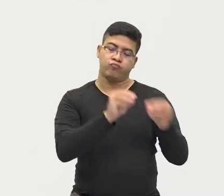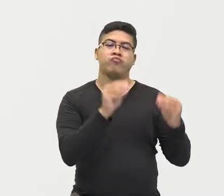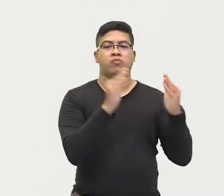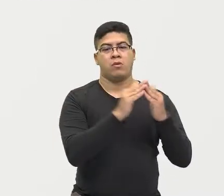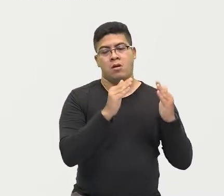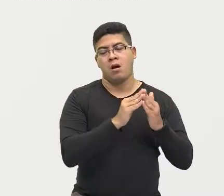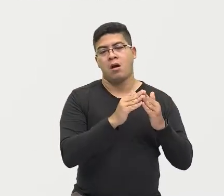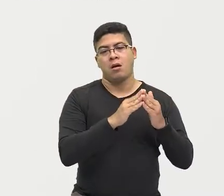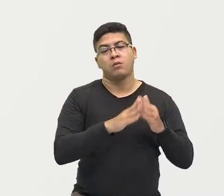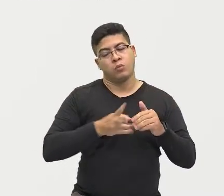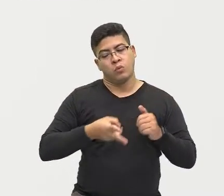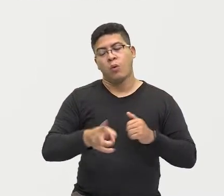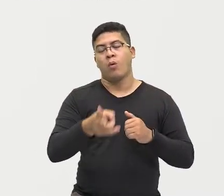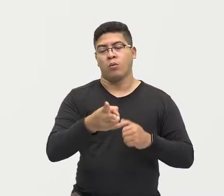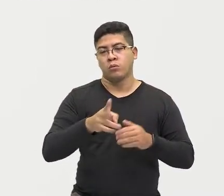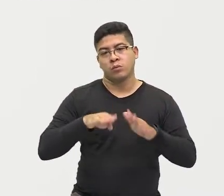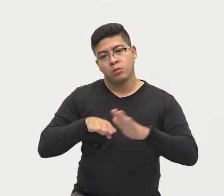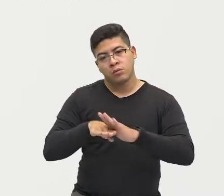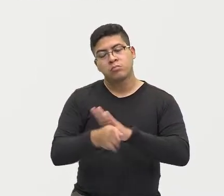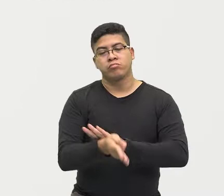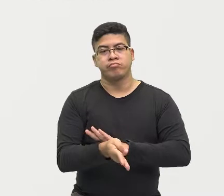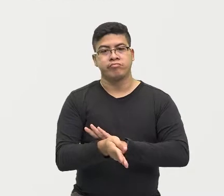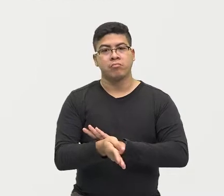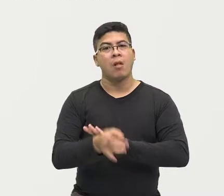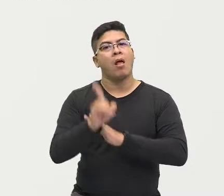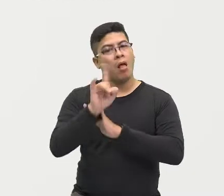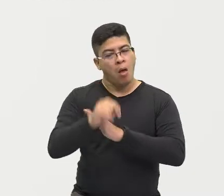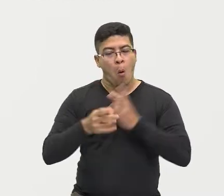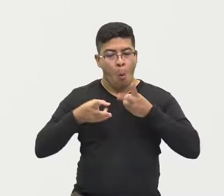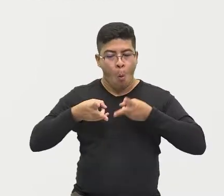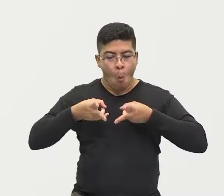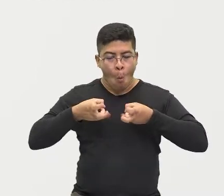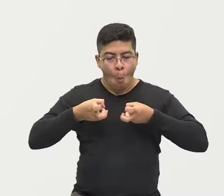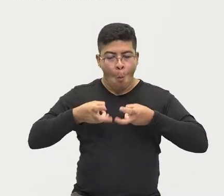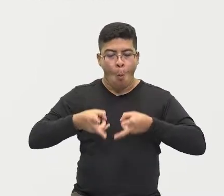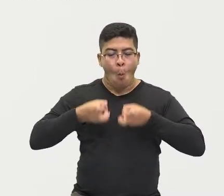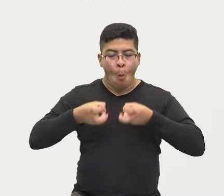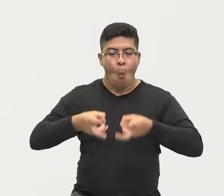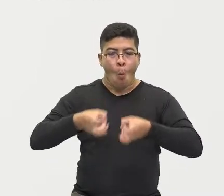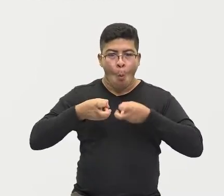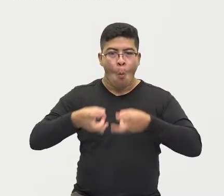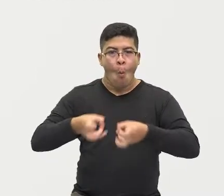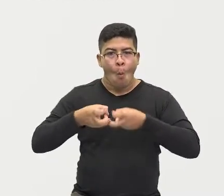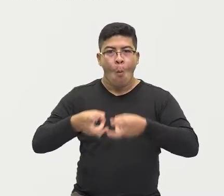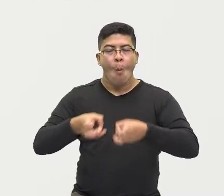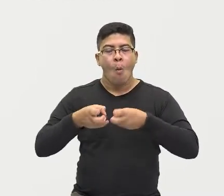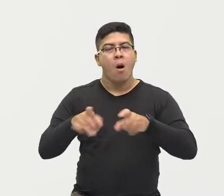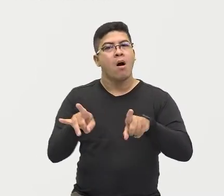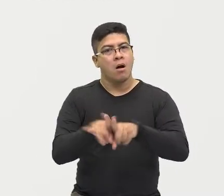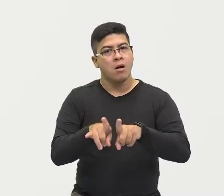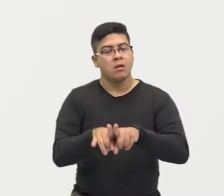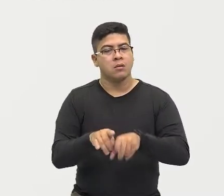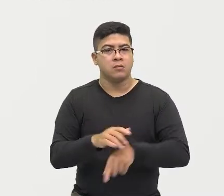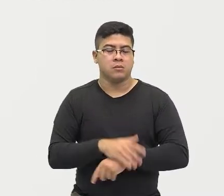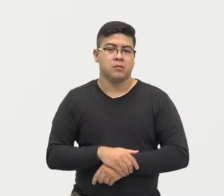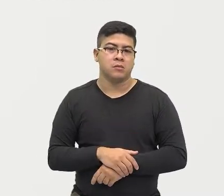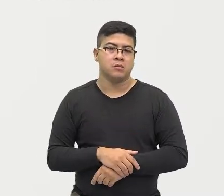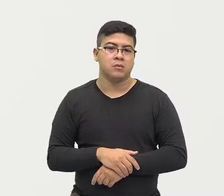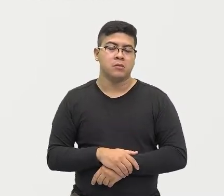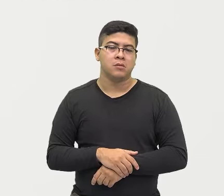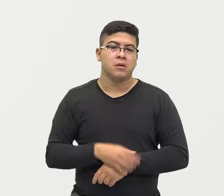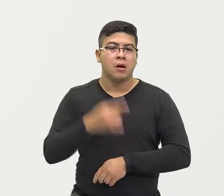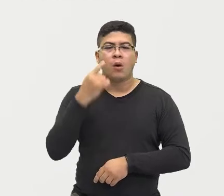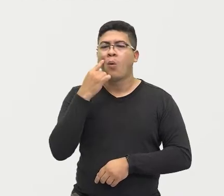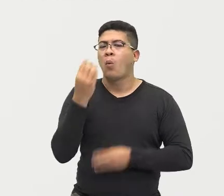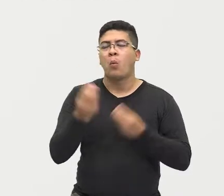Então, olha só, falei para você, um parasita, né? Urupês, um parasita. Então, olha só aqui como